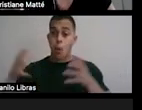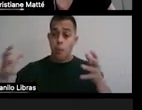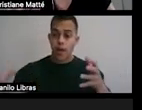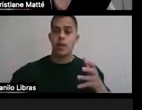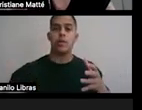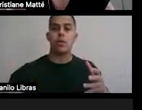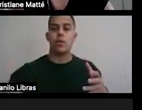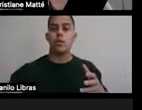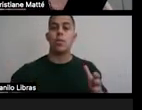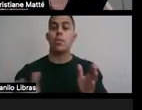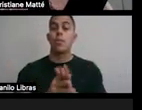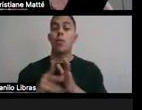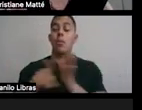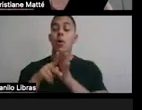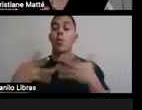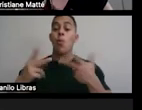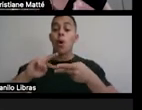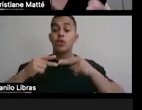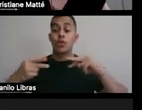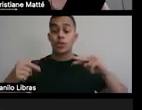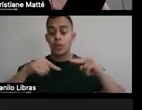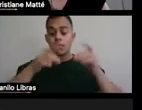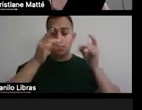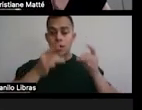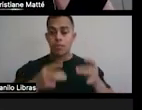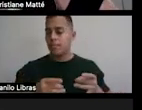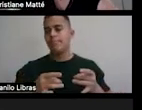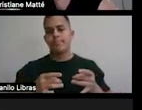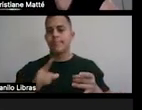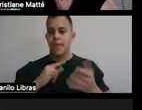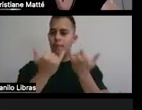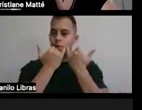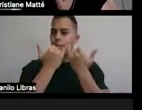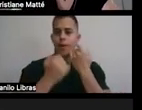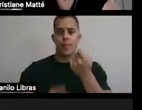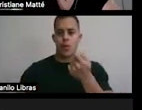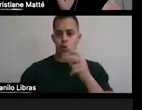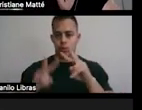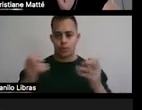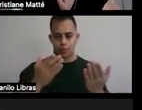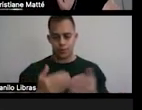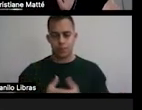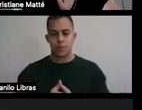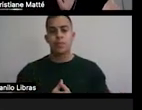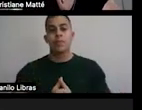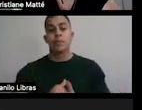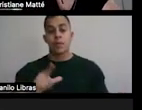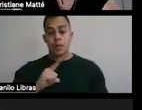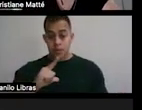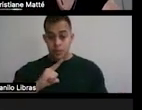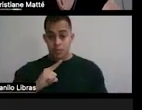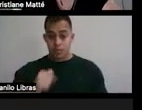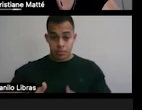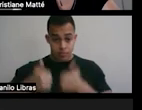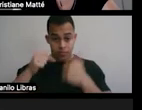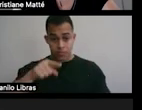da expressão de quais genes específicos? A gente ainda tem muito pouca informação nesse sentido, tá? Eu tenho uma melhora da